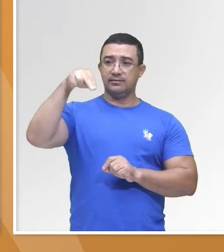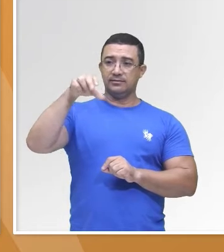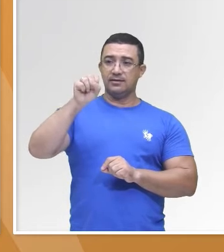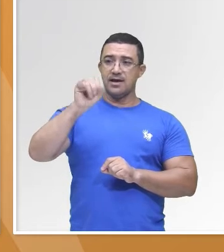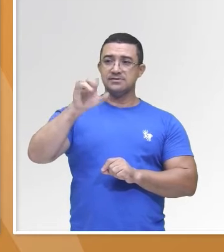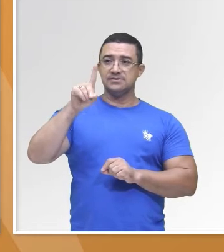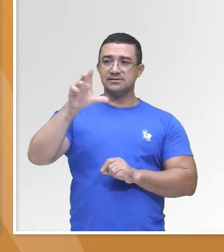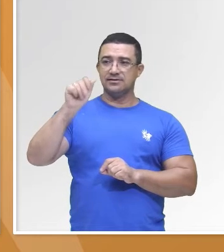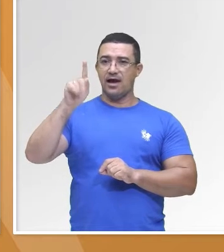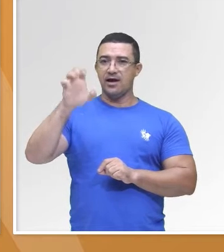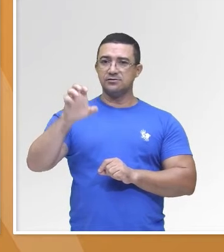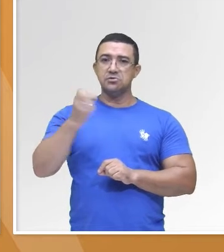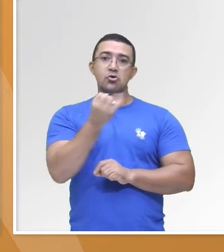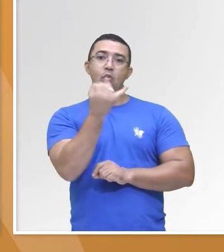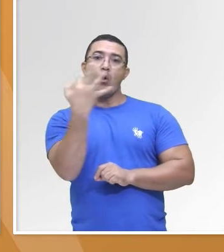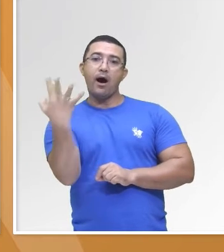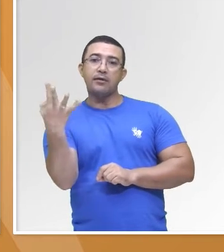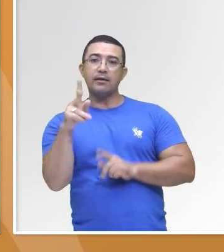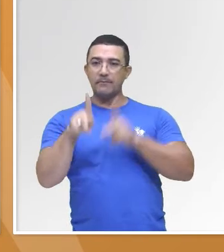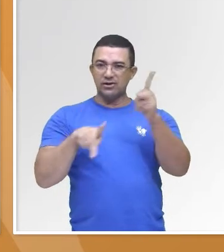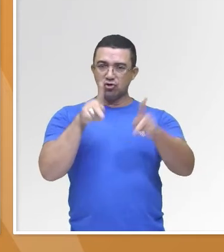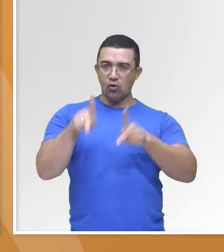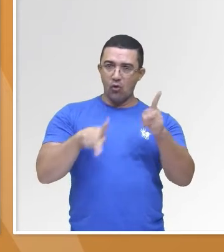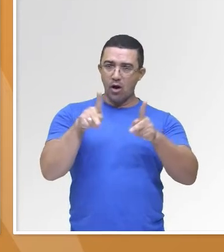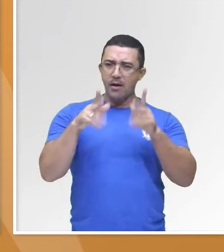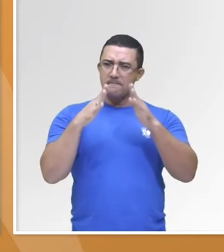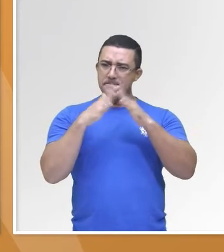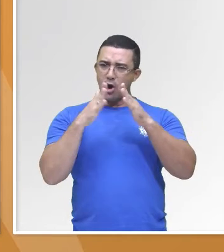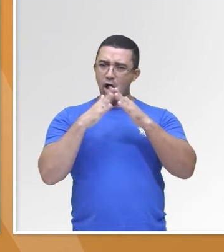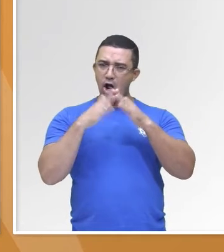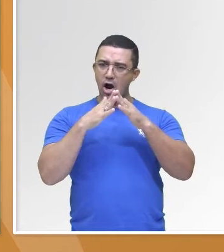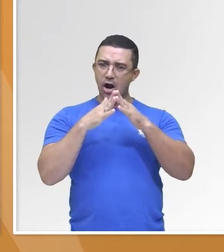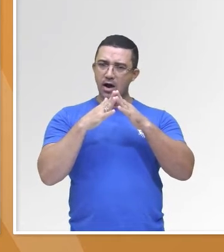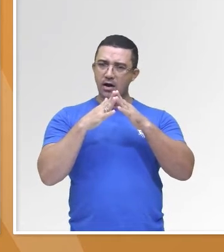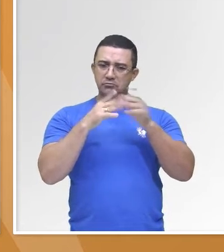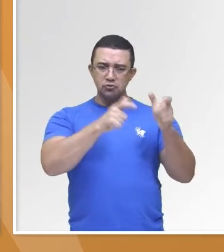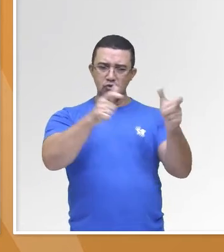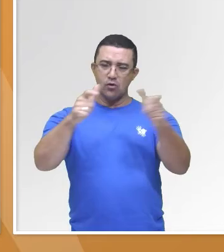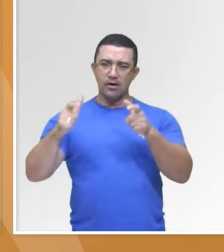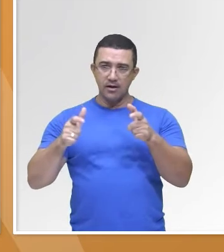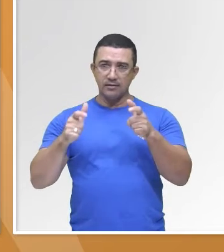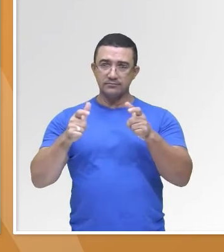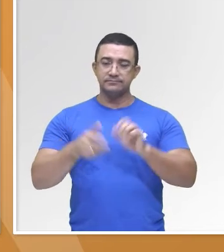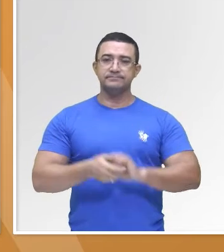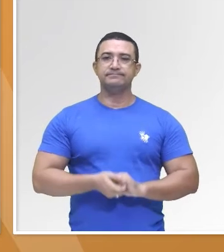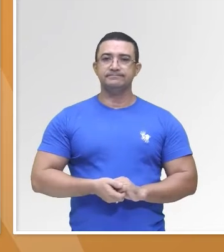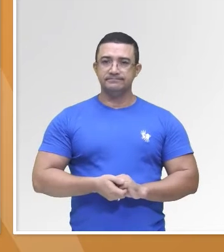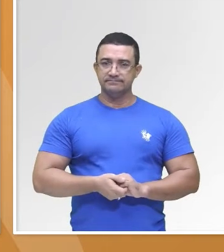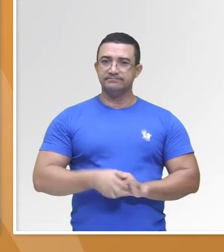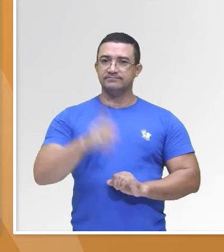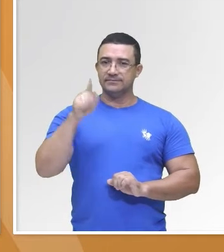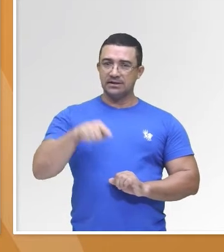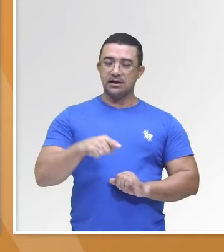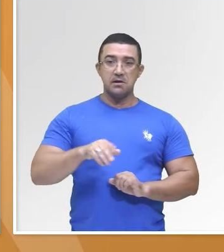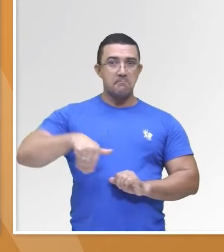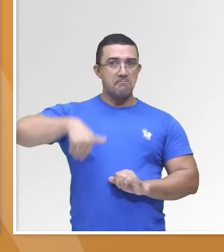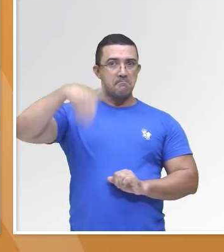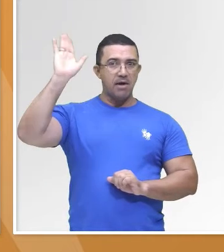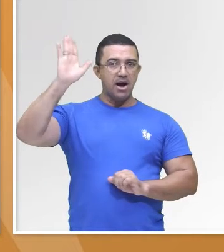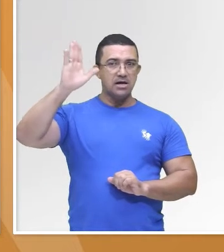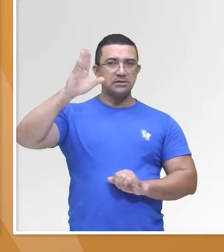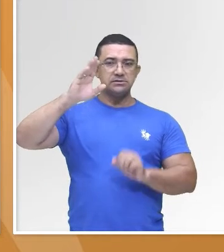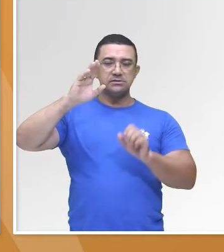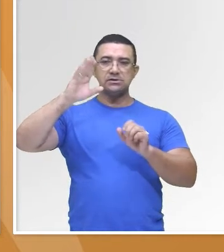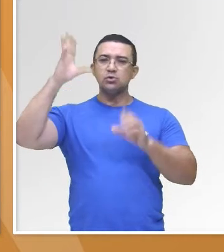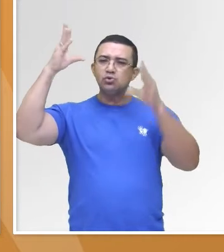com quantos habitantes por quilômetros quadrados? Então, quanto mais escura a cor aqui